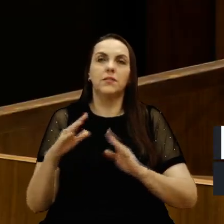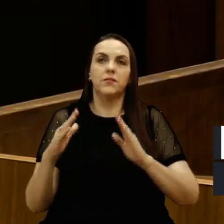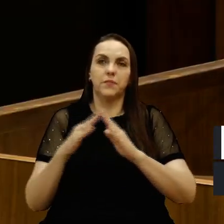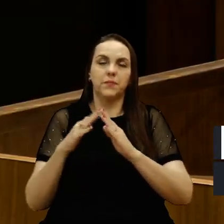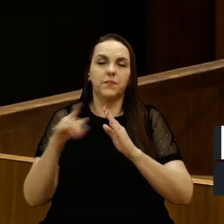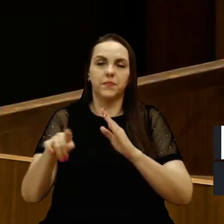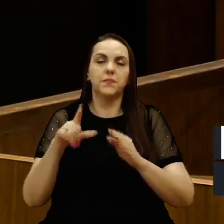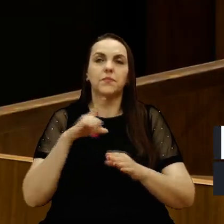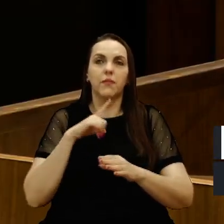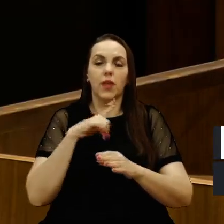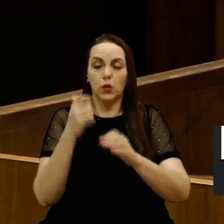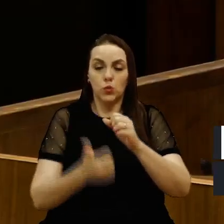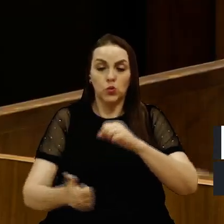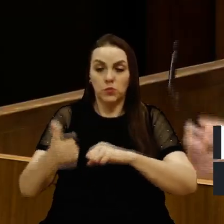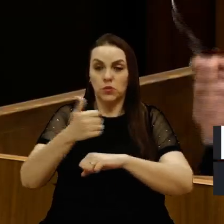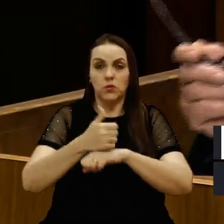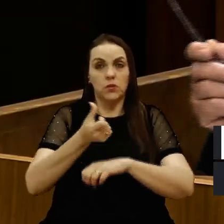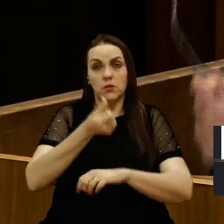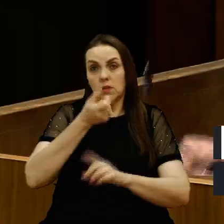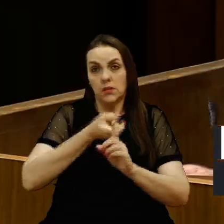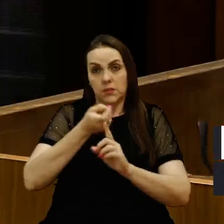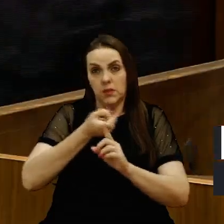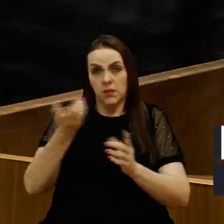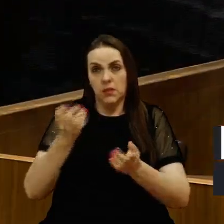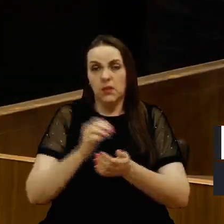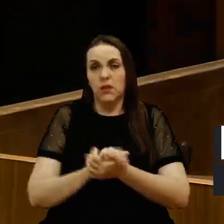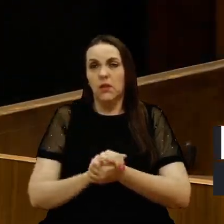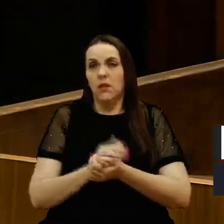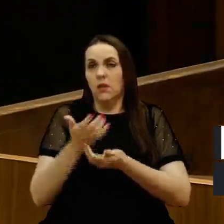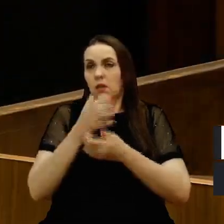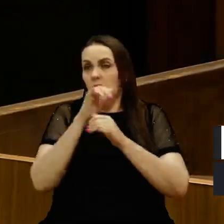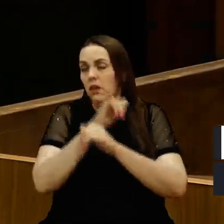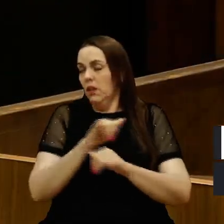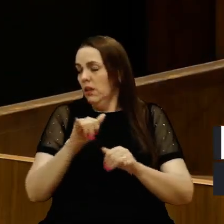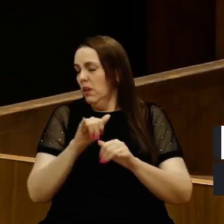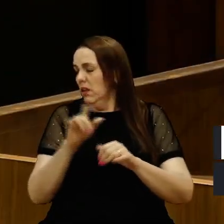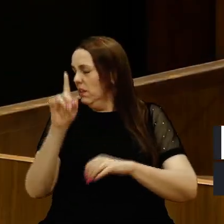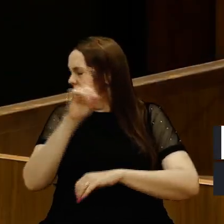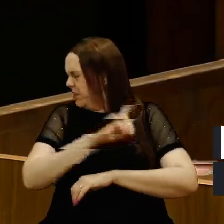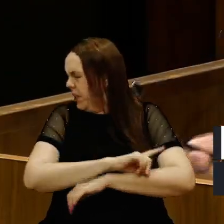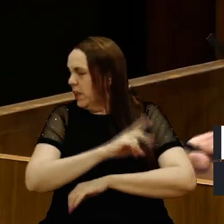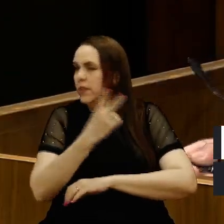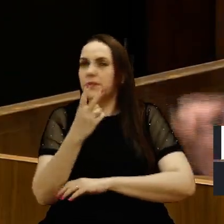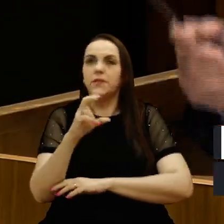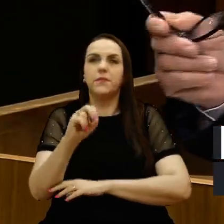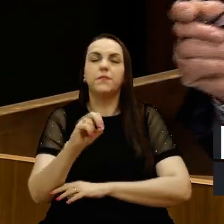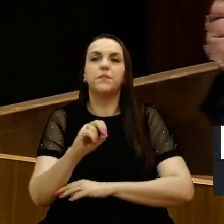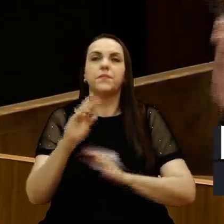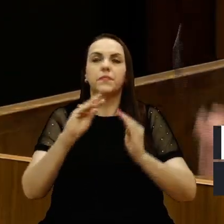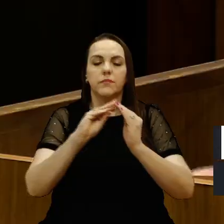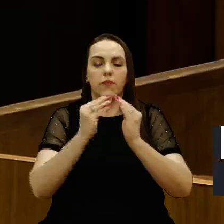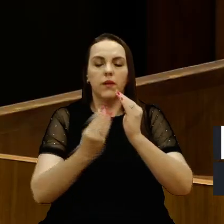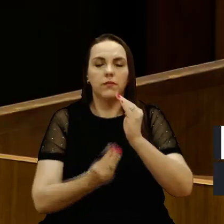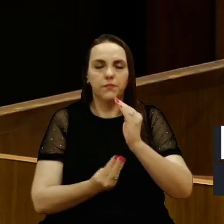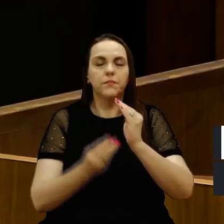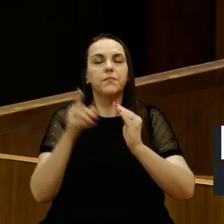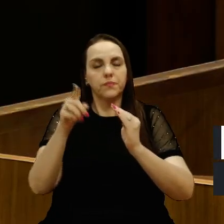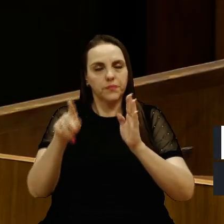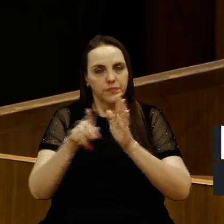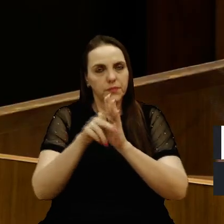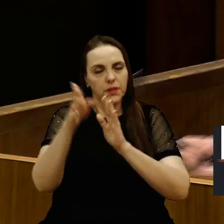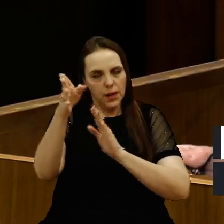fazer a substituição. Então, eu já quero anunciar aqui que no dia 20, o SAMAI estará no Vila